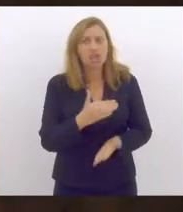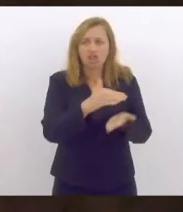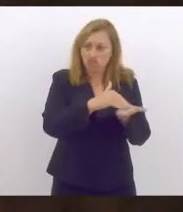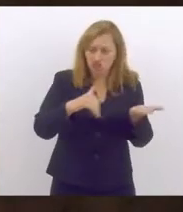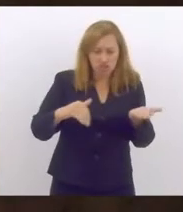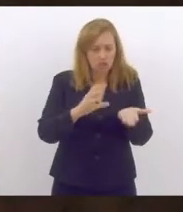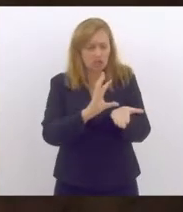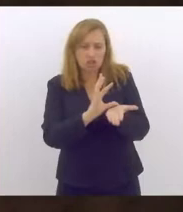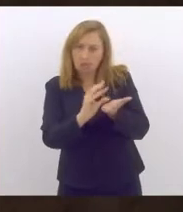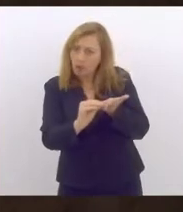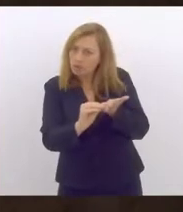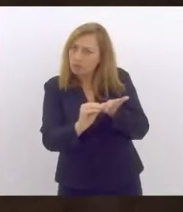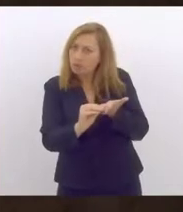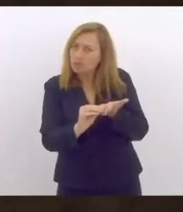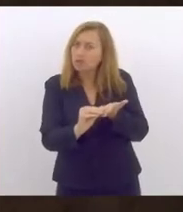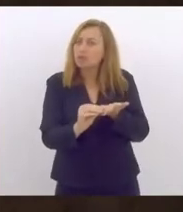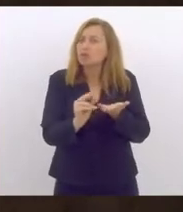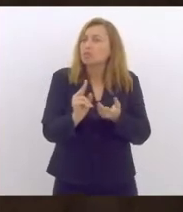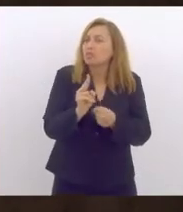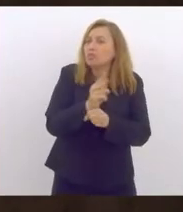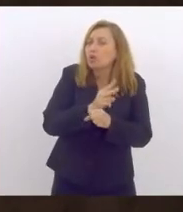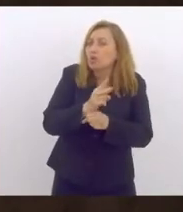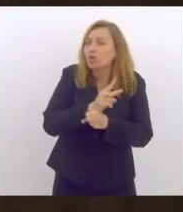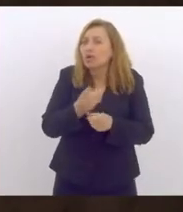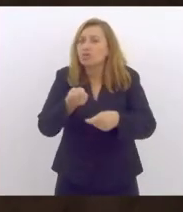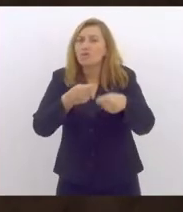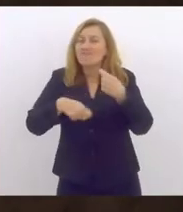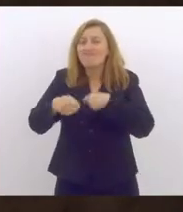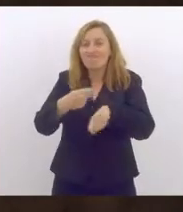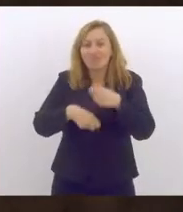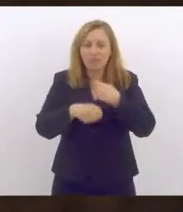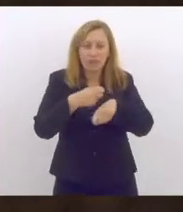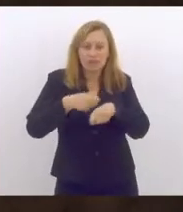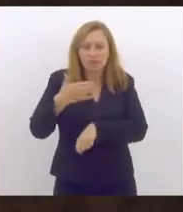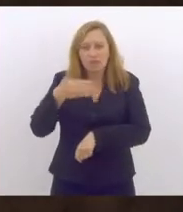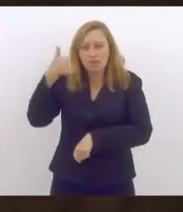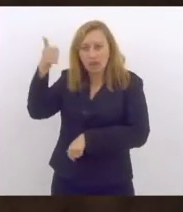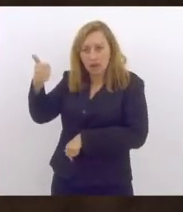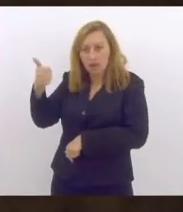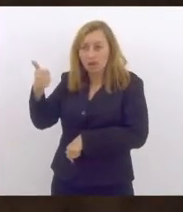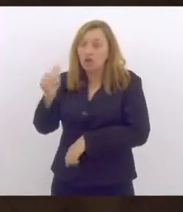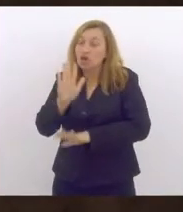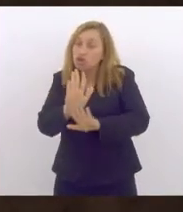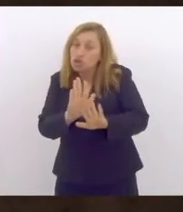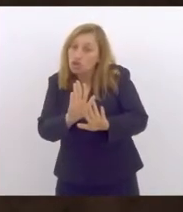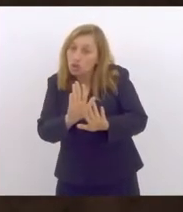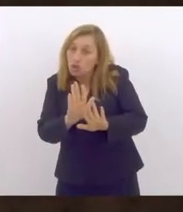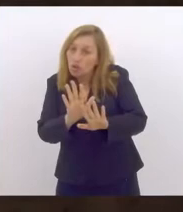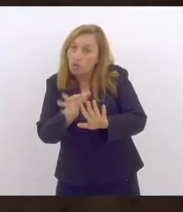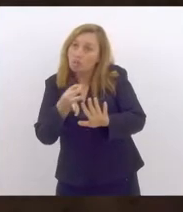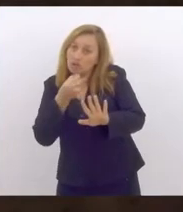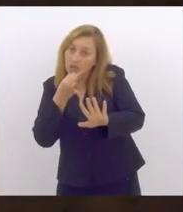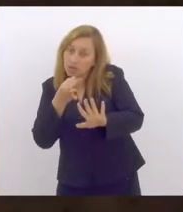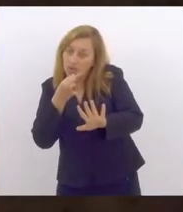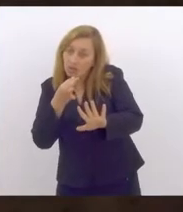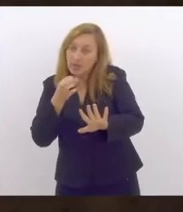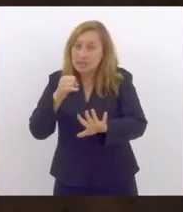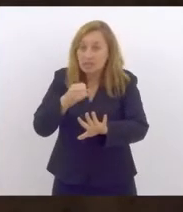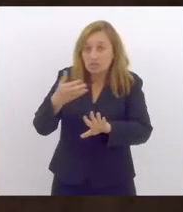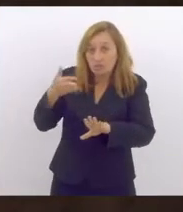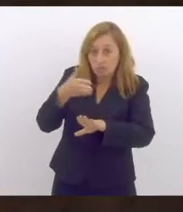de pauta, buscando uma negociação. Eu faria só um adendo. Se o senhor